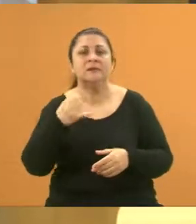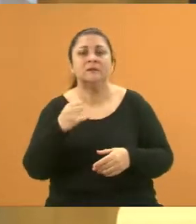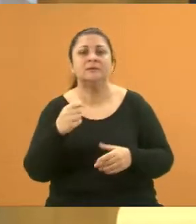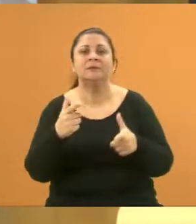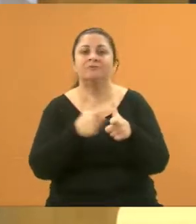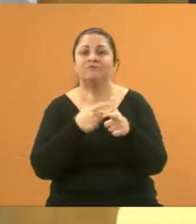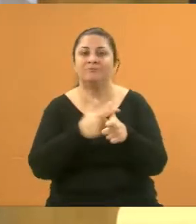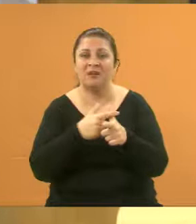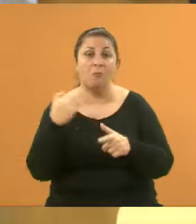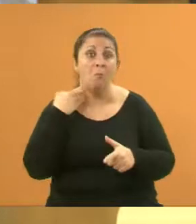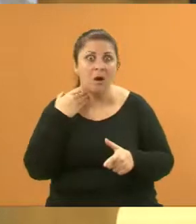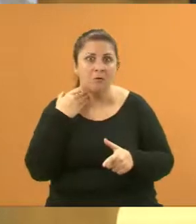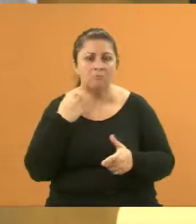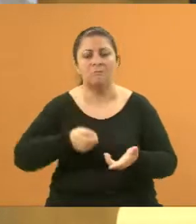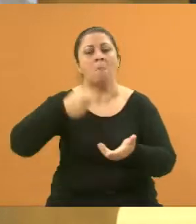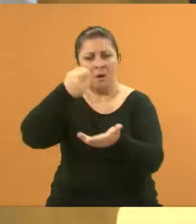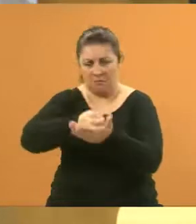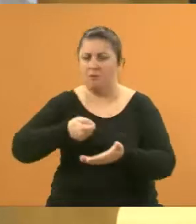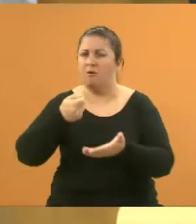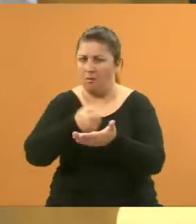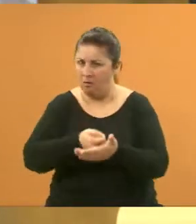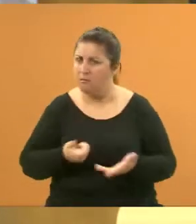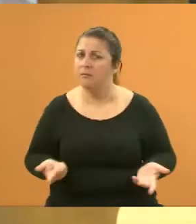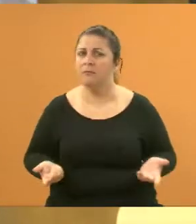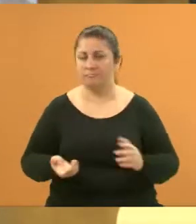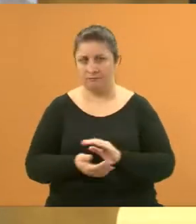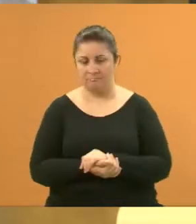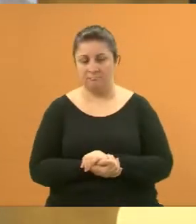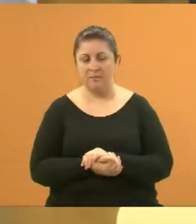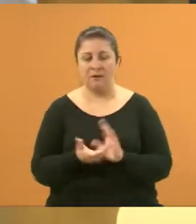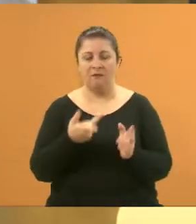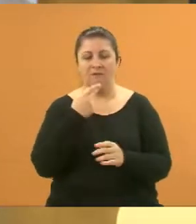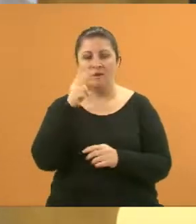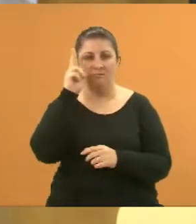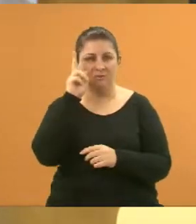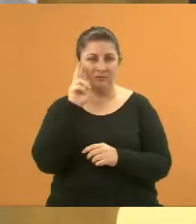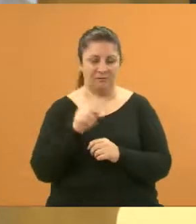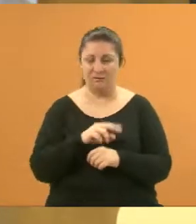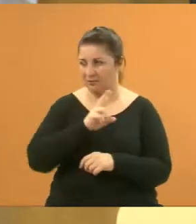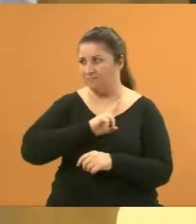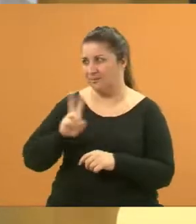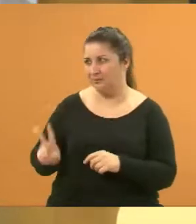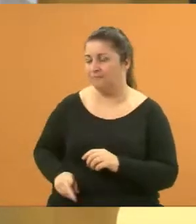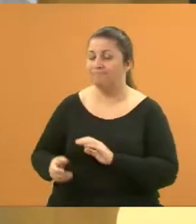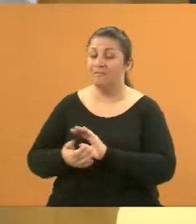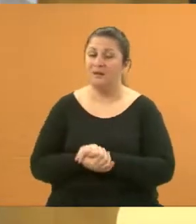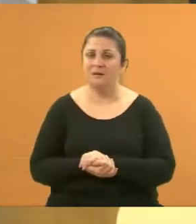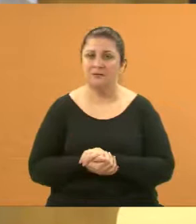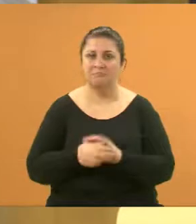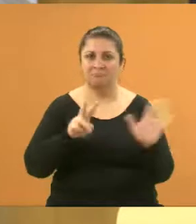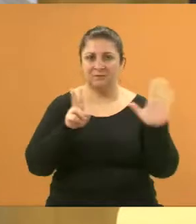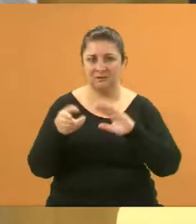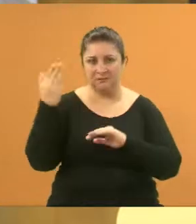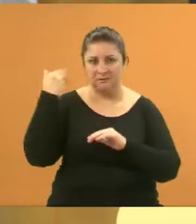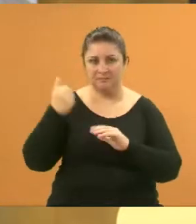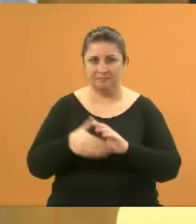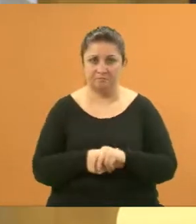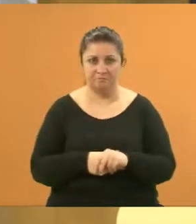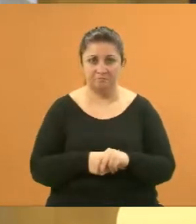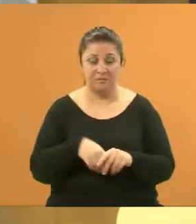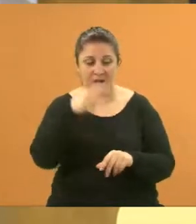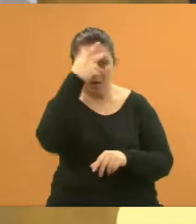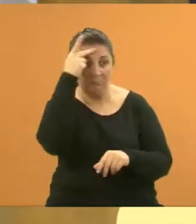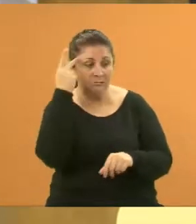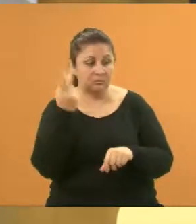banco cobra. Contar uma história para você, vereador Derbal. Semana passada, uma pessoa